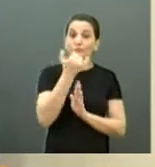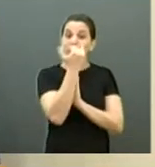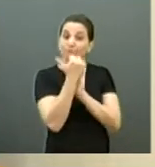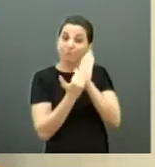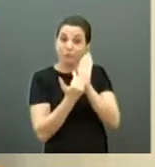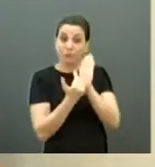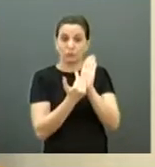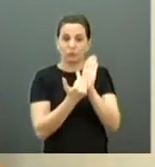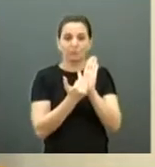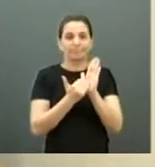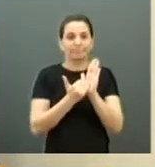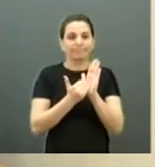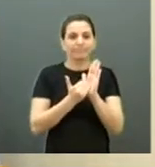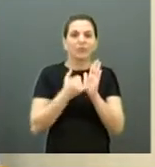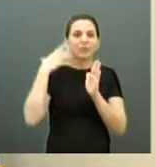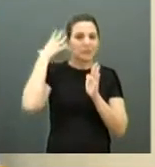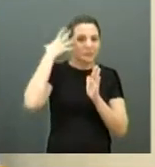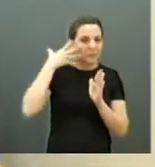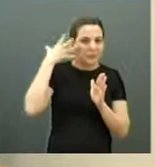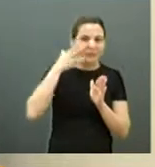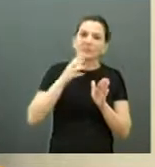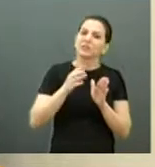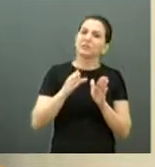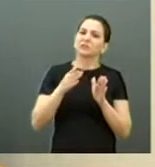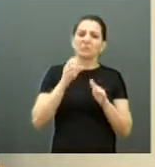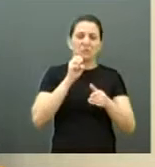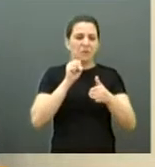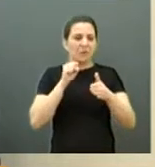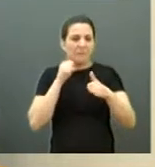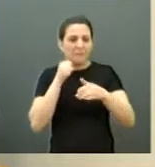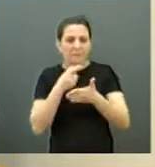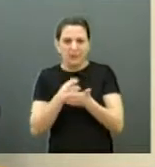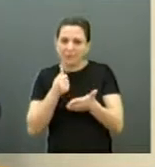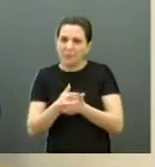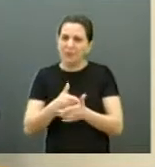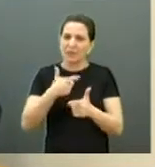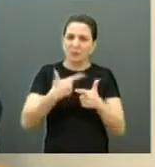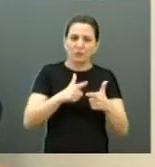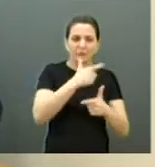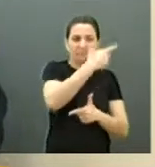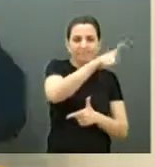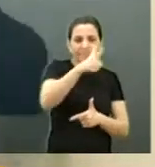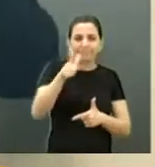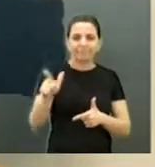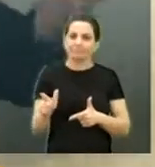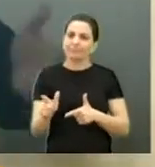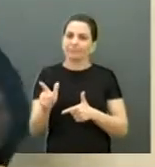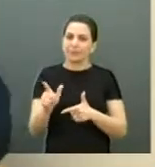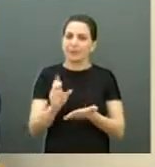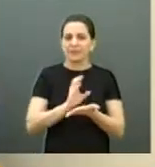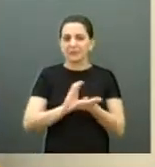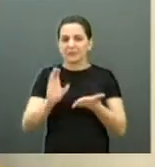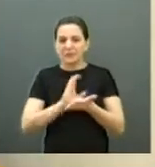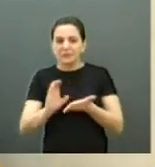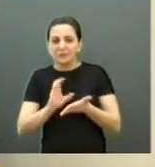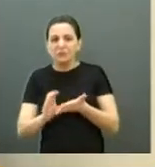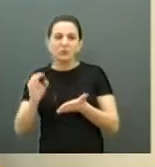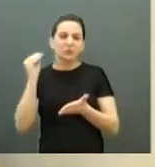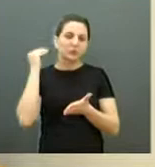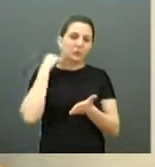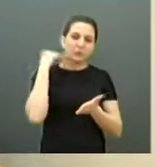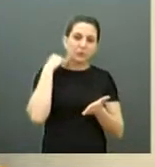não estamos falando aí de fornecedores ou de outros problemas que estão ocorrendo de financiamentos bancários